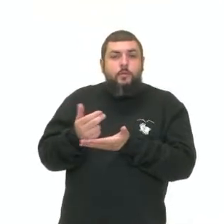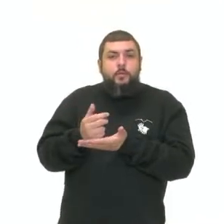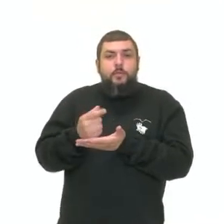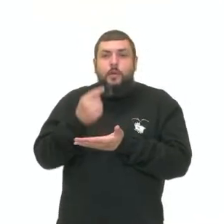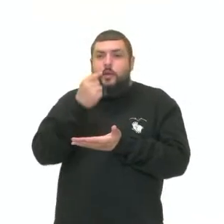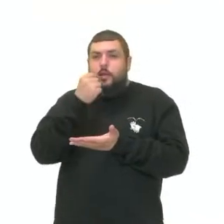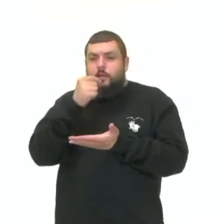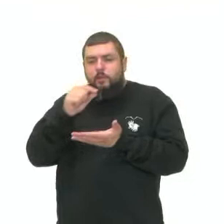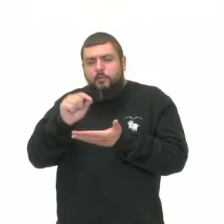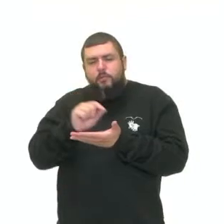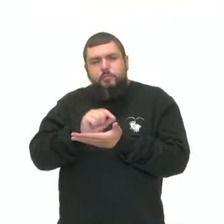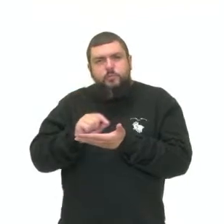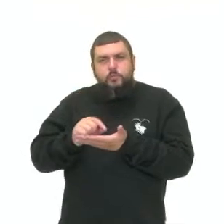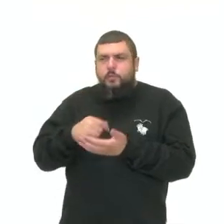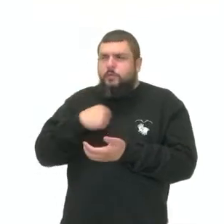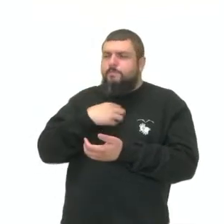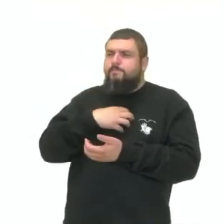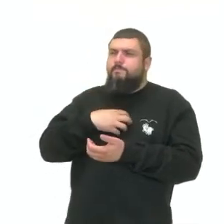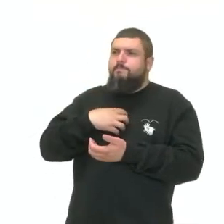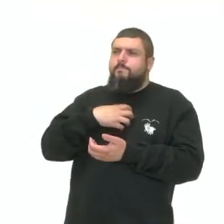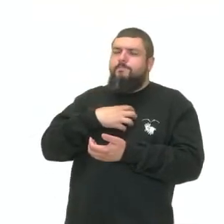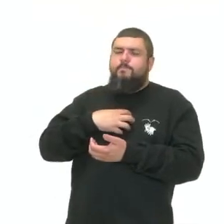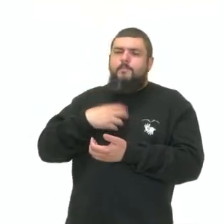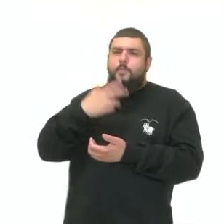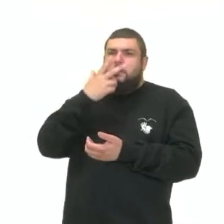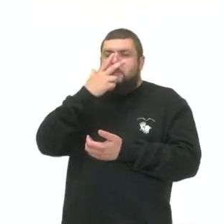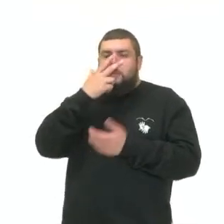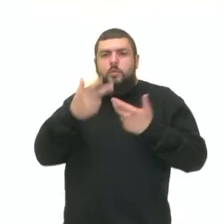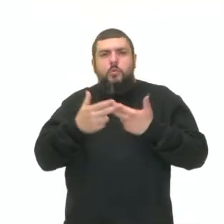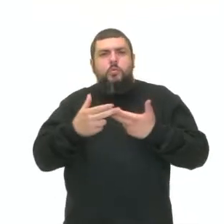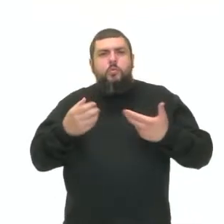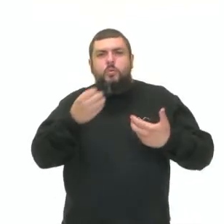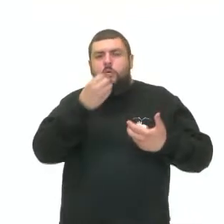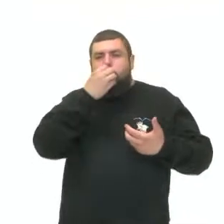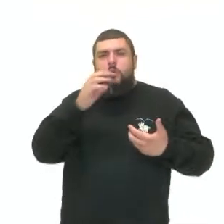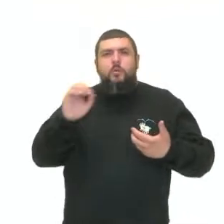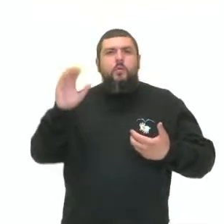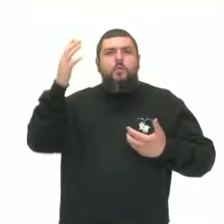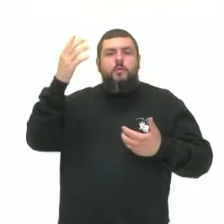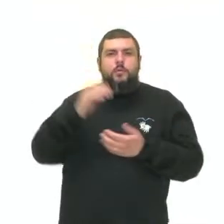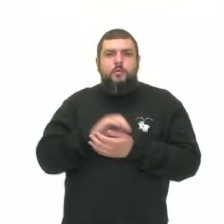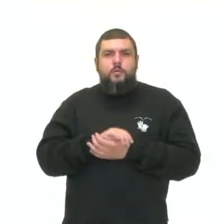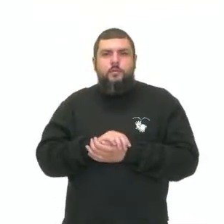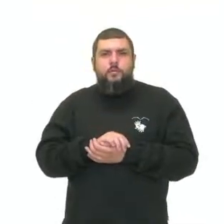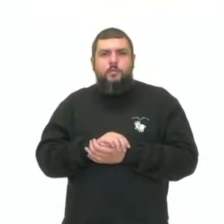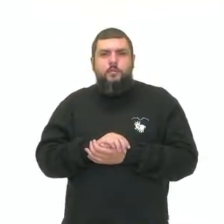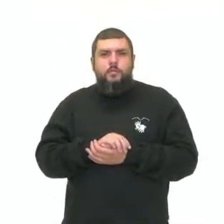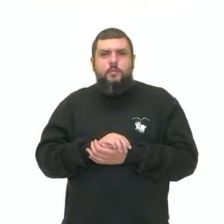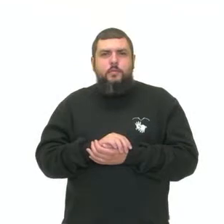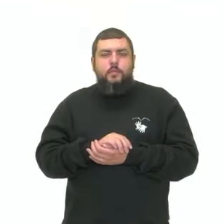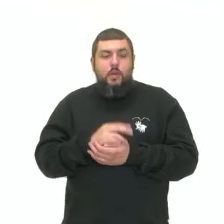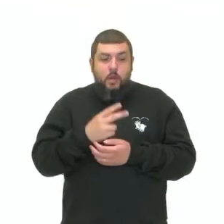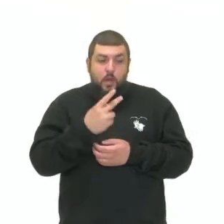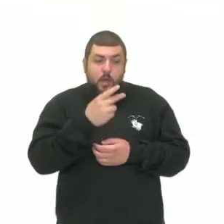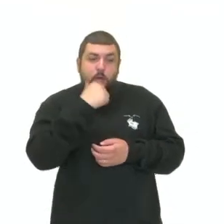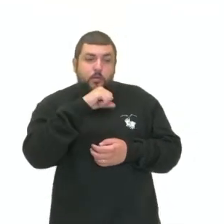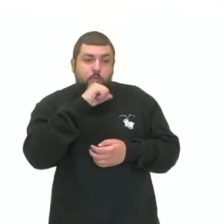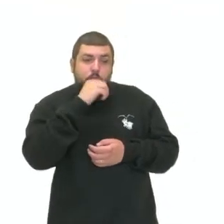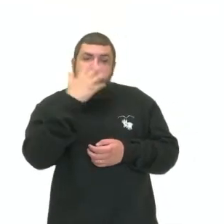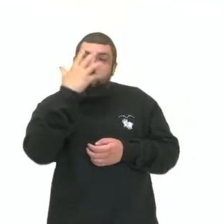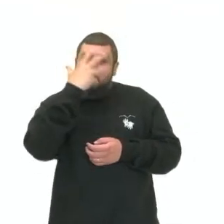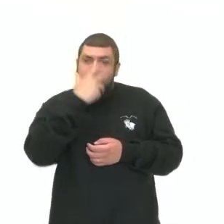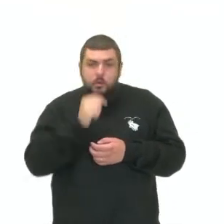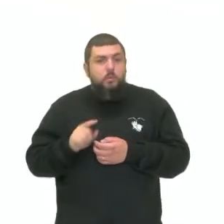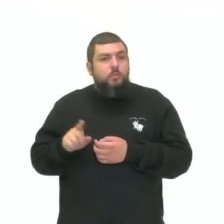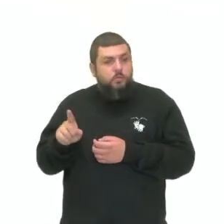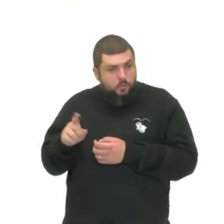como sempre que uma coisa boa acontecia. Sua mãe é bonita, me falaram na escola, e era mesmo, o olho